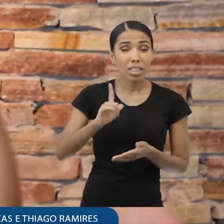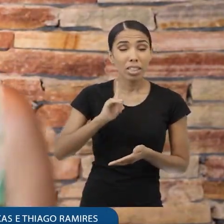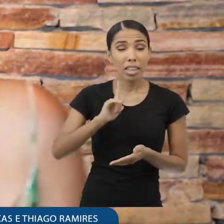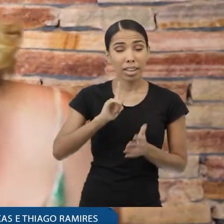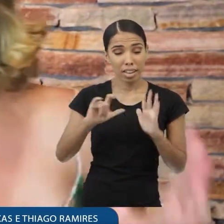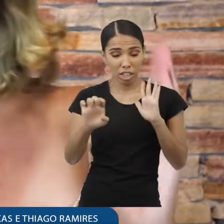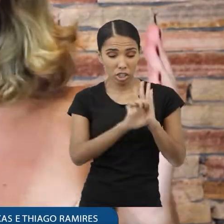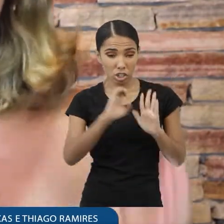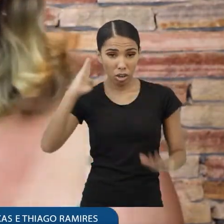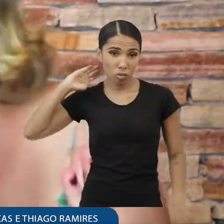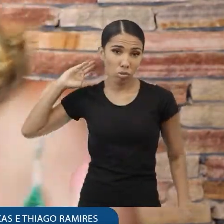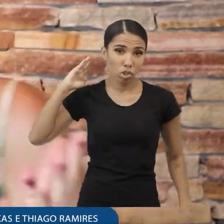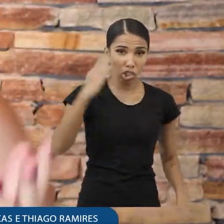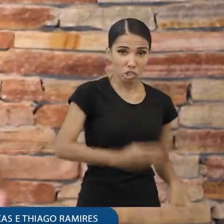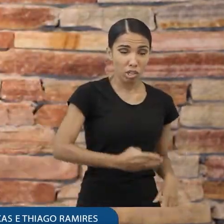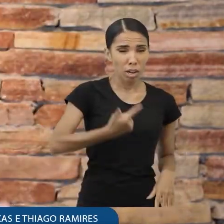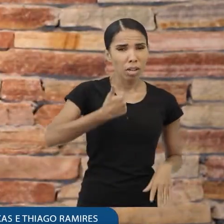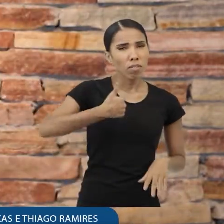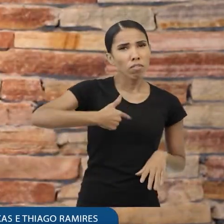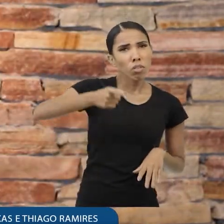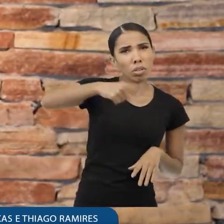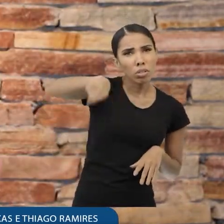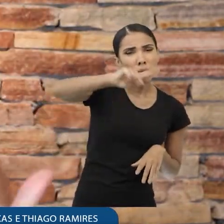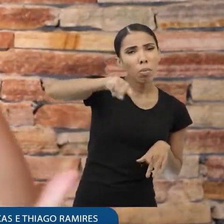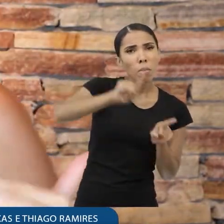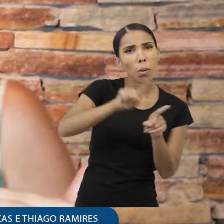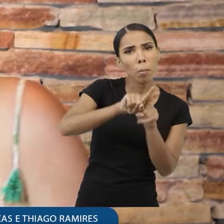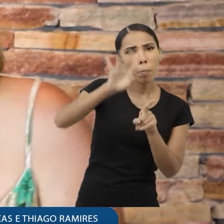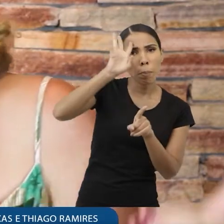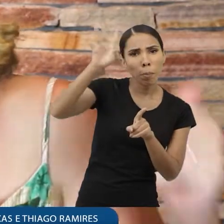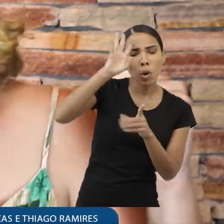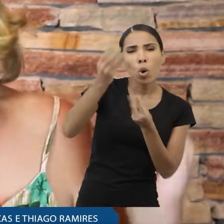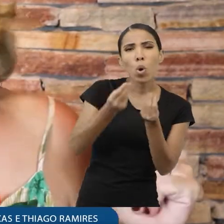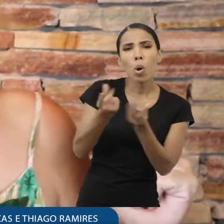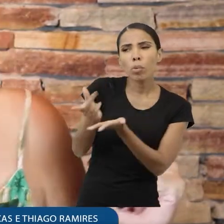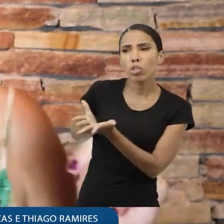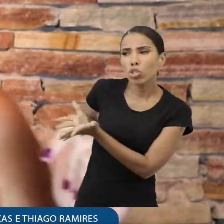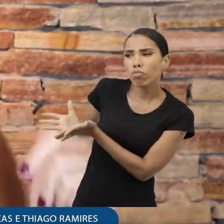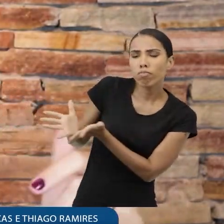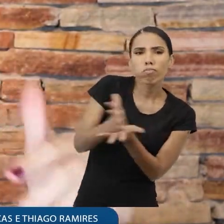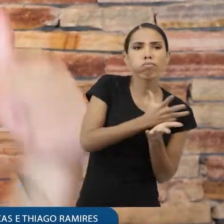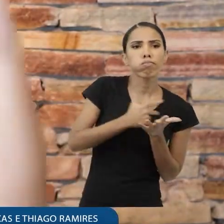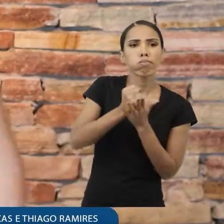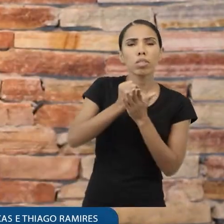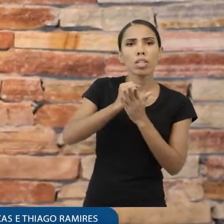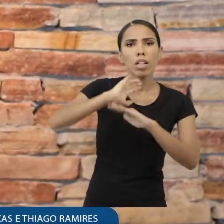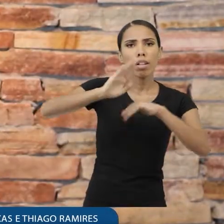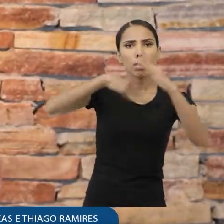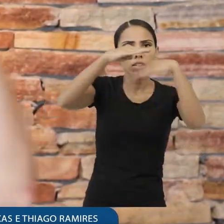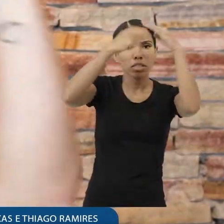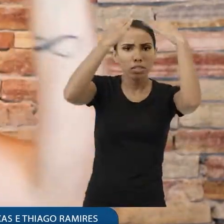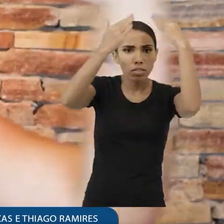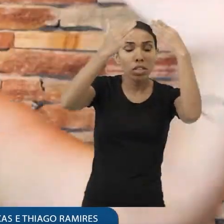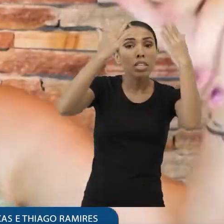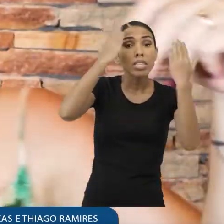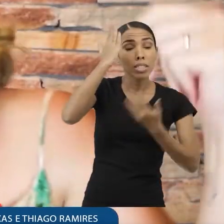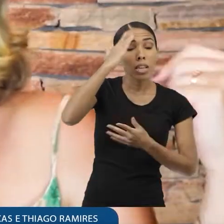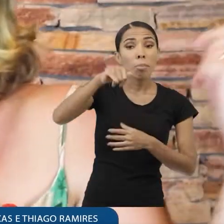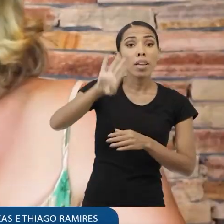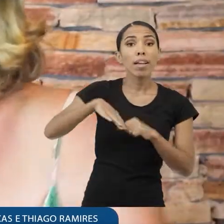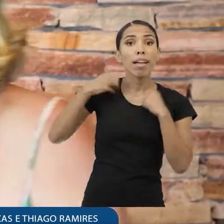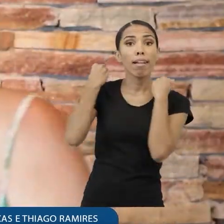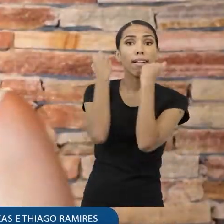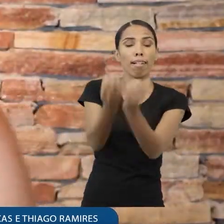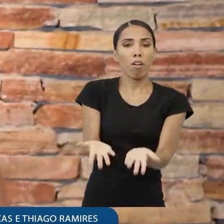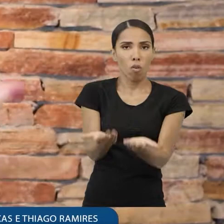edital direto, você também tem que pensar ele na perspectiva da captação de recursos. Quando você estiver desenvolvendo seu projeto, você já sabe